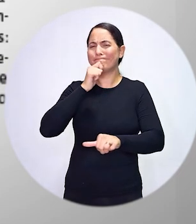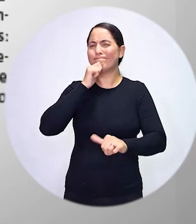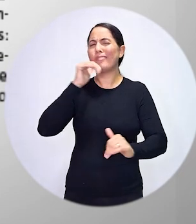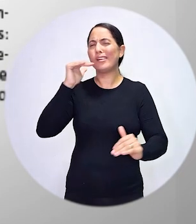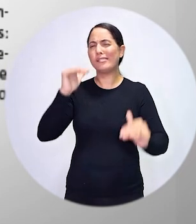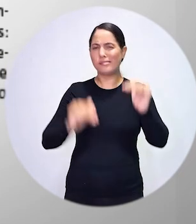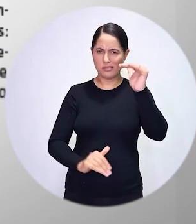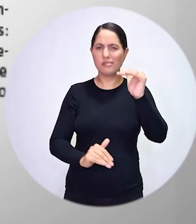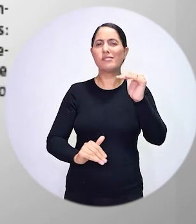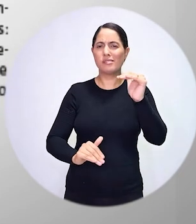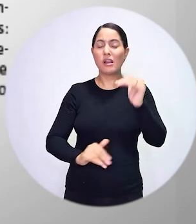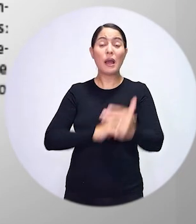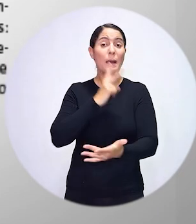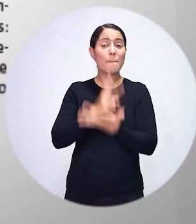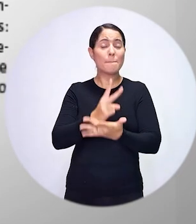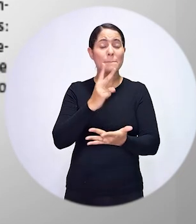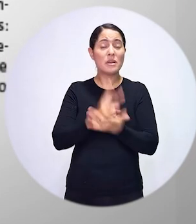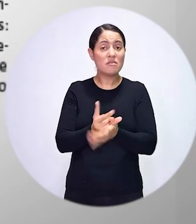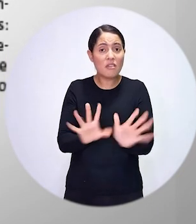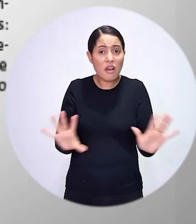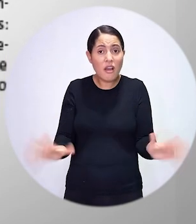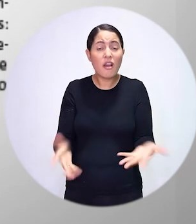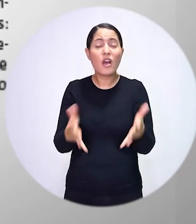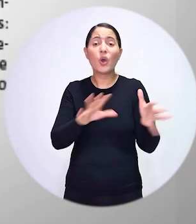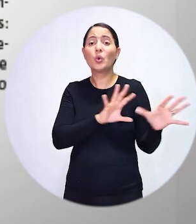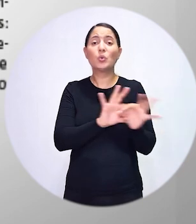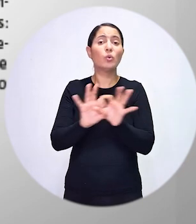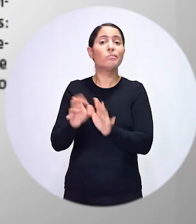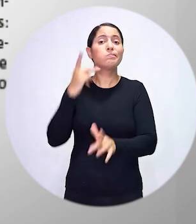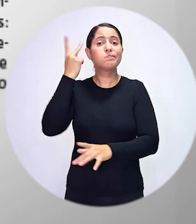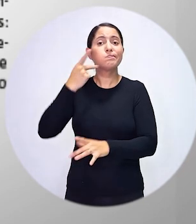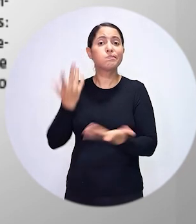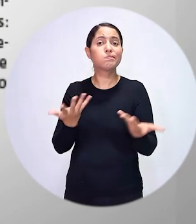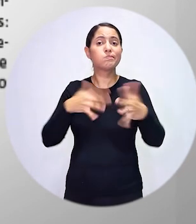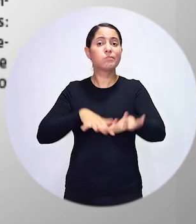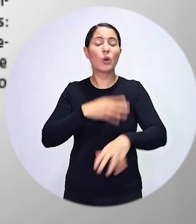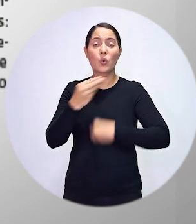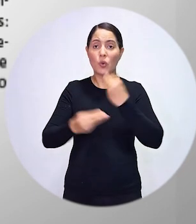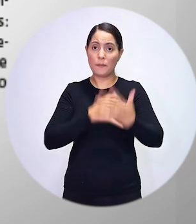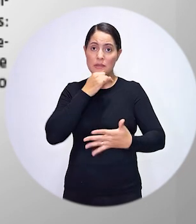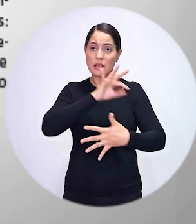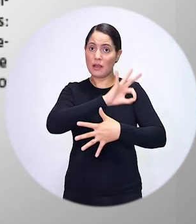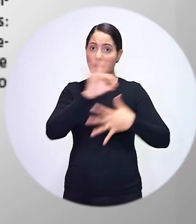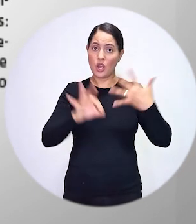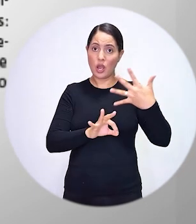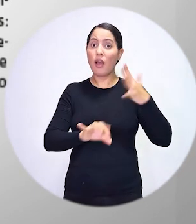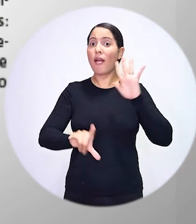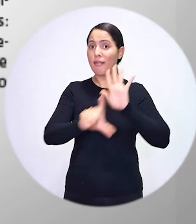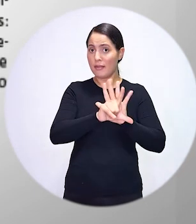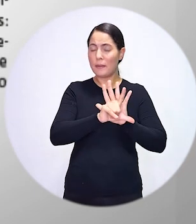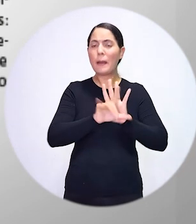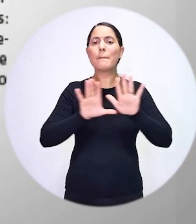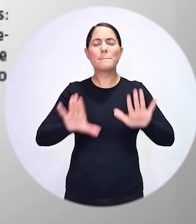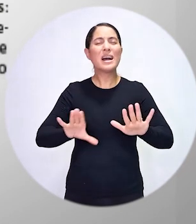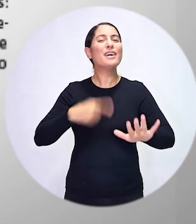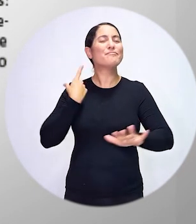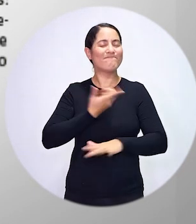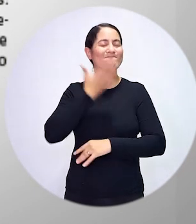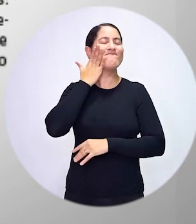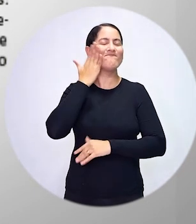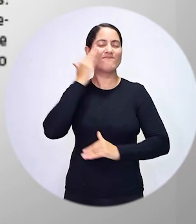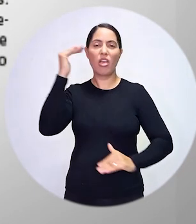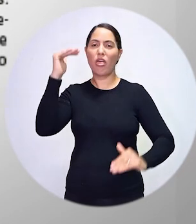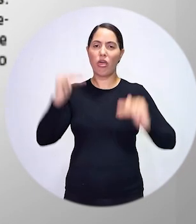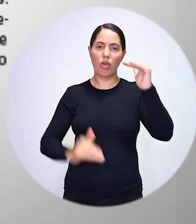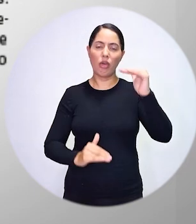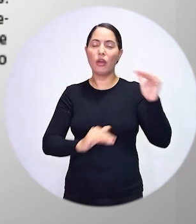raça no Brasil ainda persiste, mesmo com os avanços promovidos por políticas inclusivas, como a lei de cotas. Esse cenário